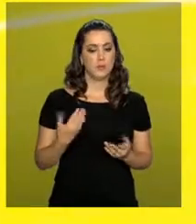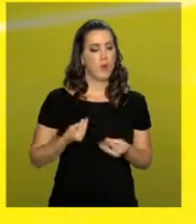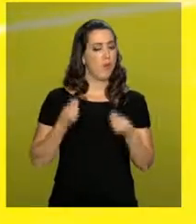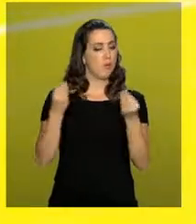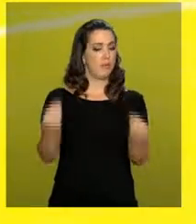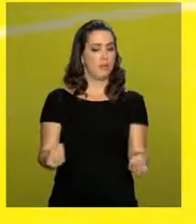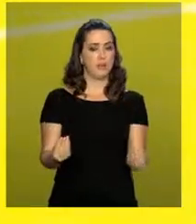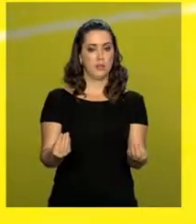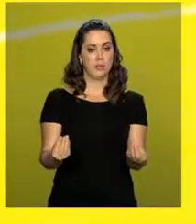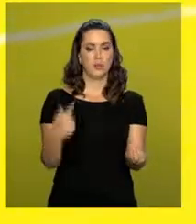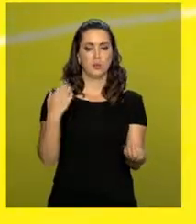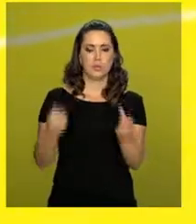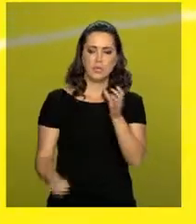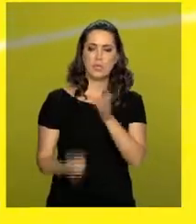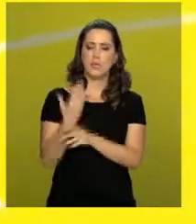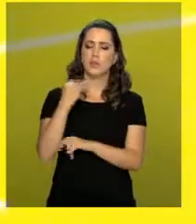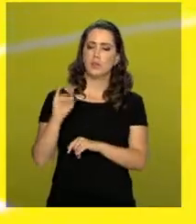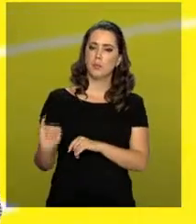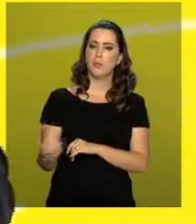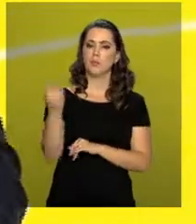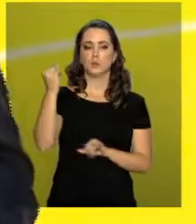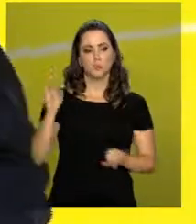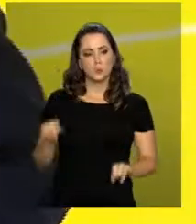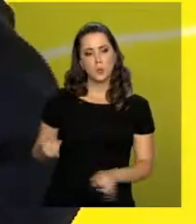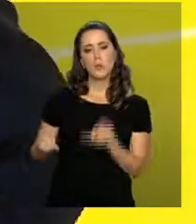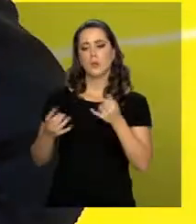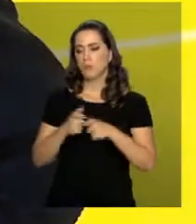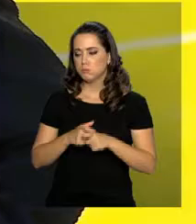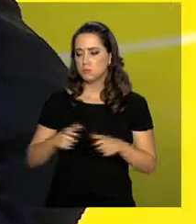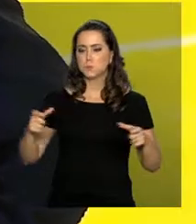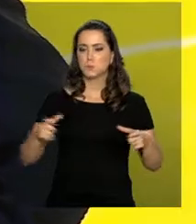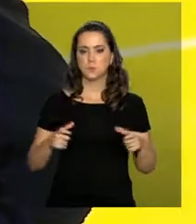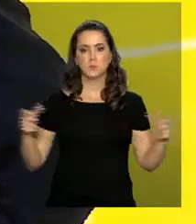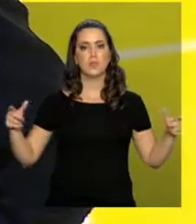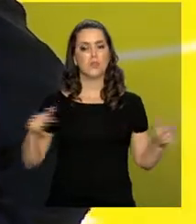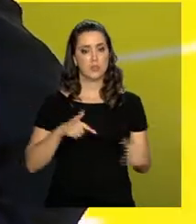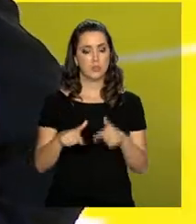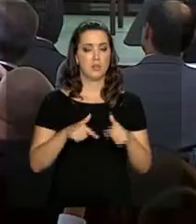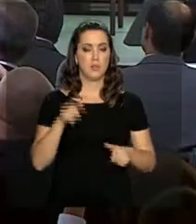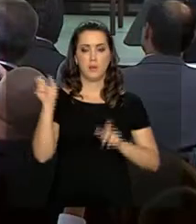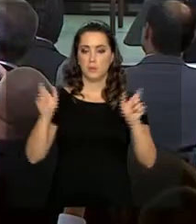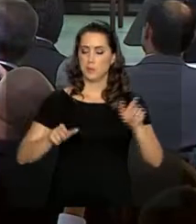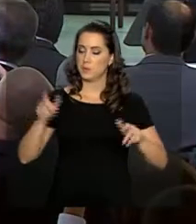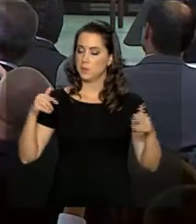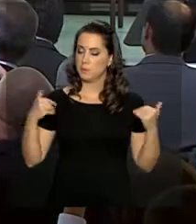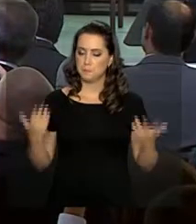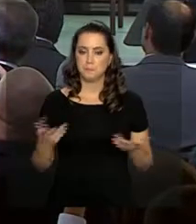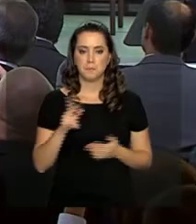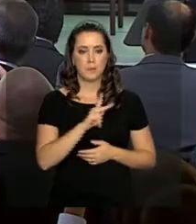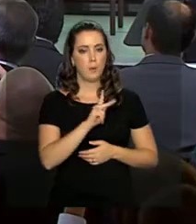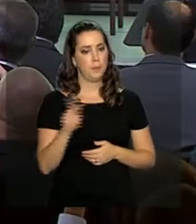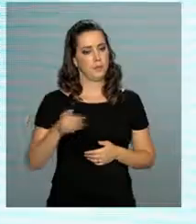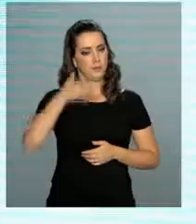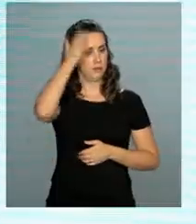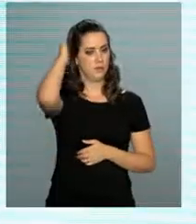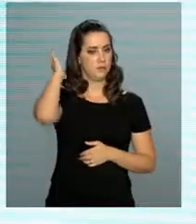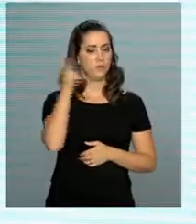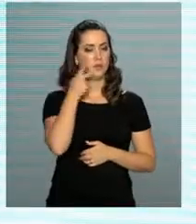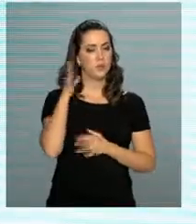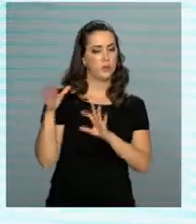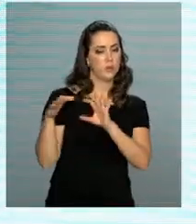oferecendo criando oportunidades e ampliando as oportunidades de empregos brasileiro para o presidente michel temer